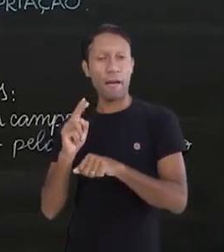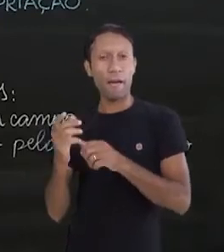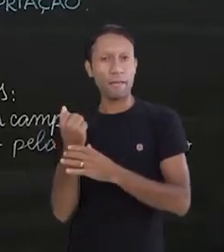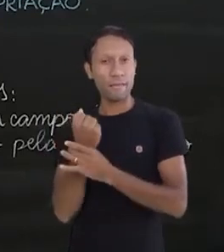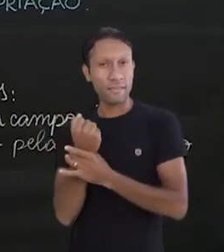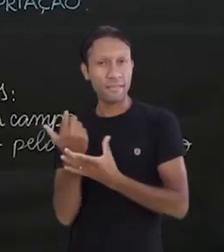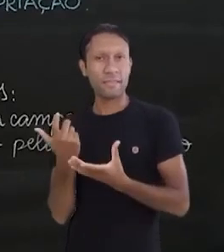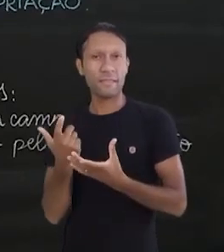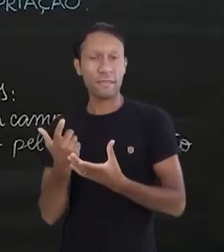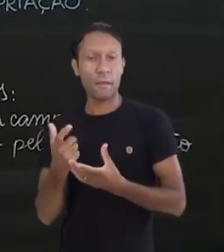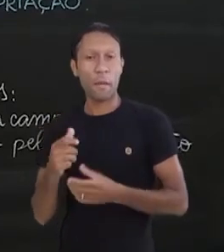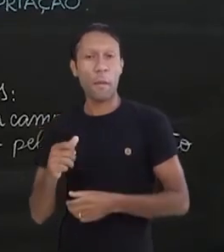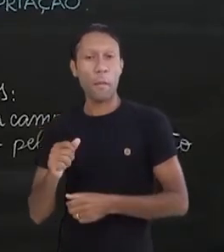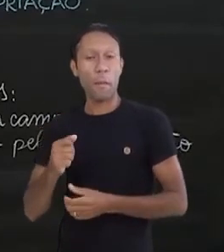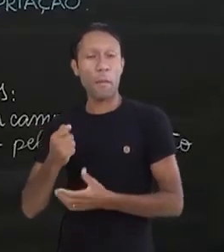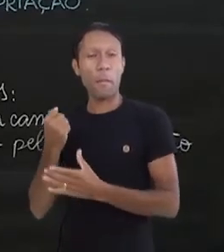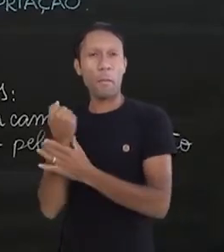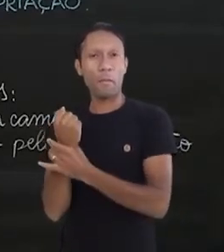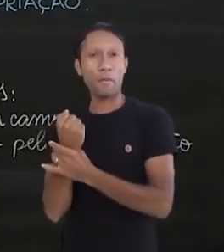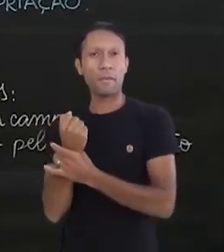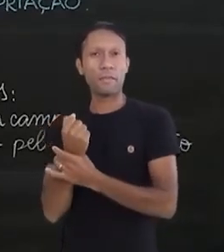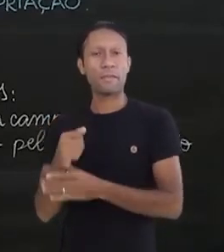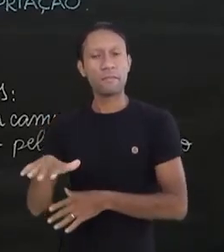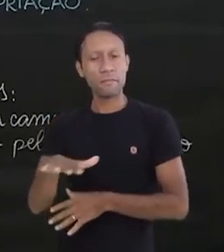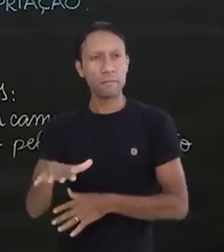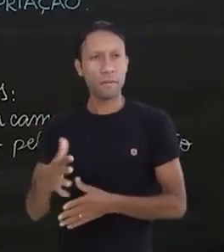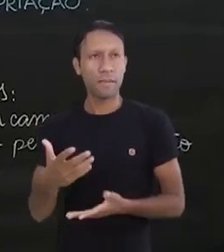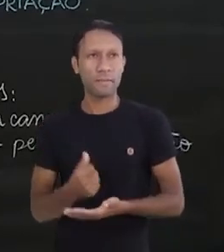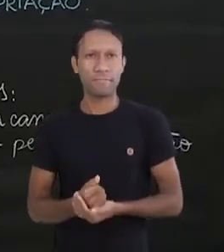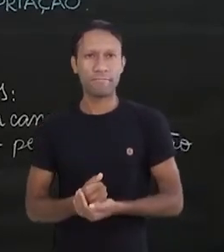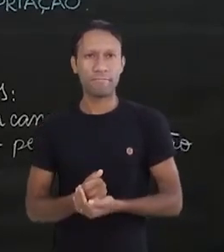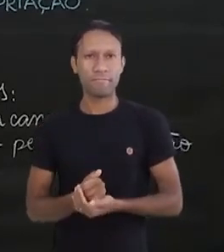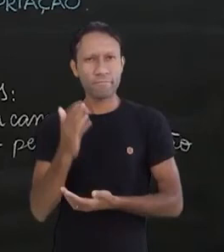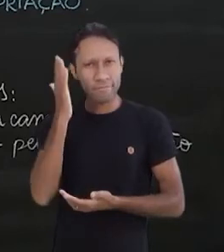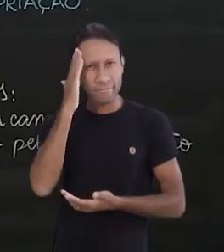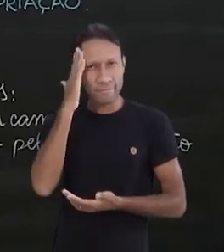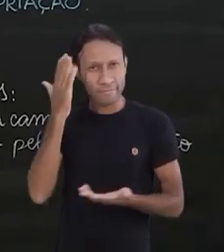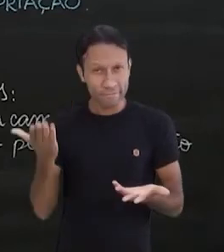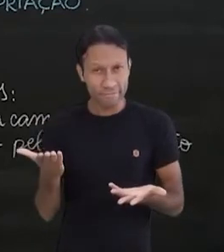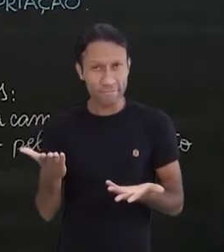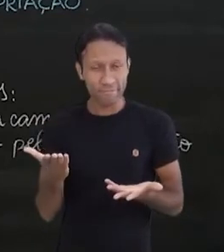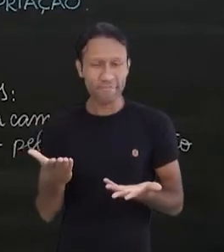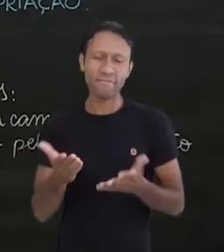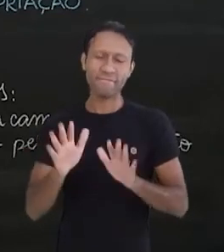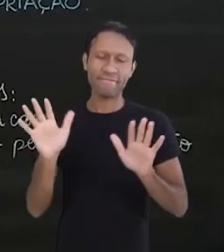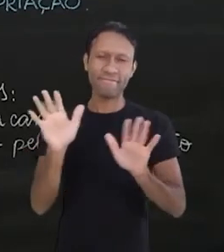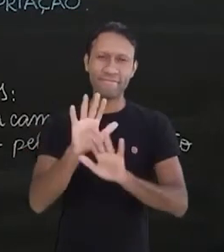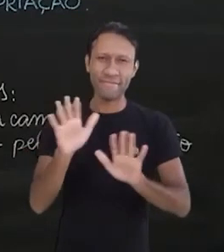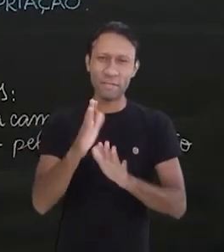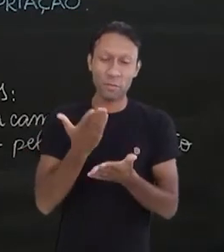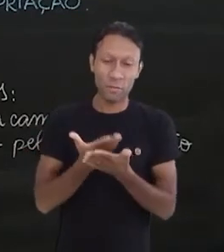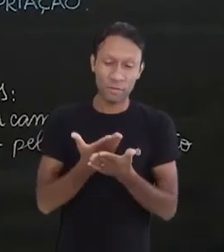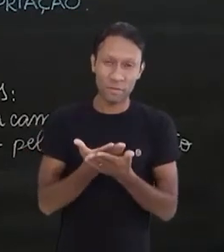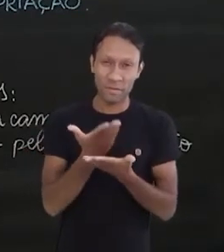poder sobre o espaço. Eu espero que você tenha entendido bem essa aula. Eu vou ficando por aqui desejando